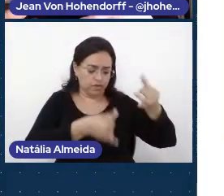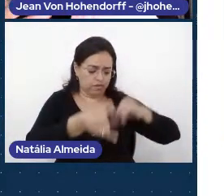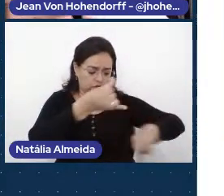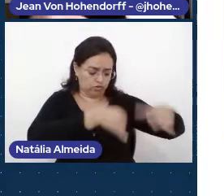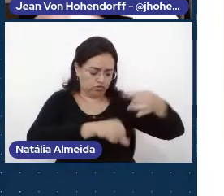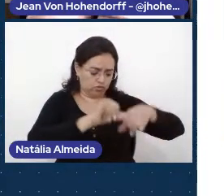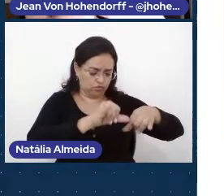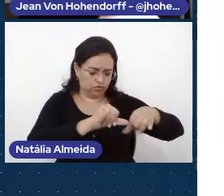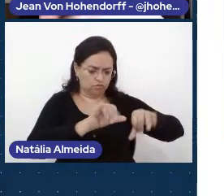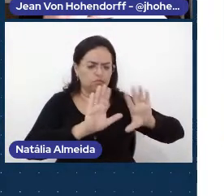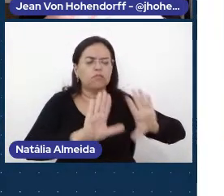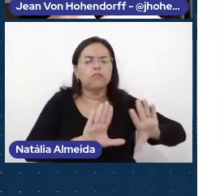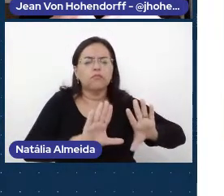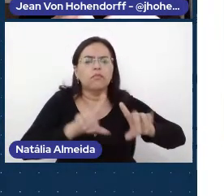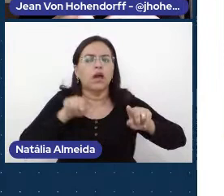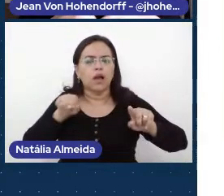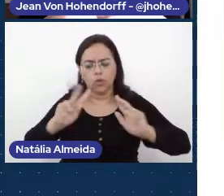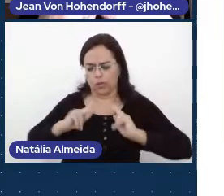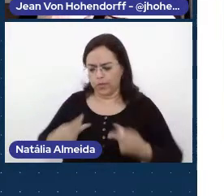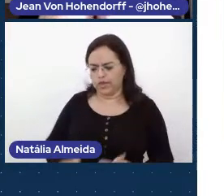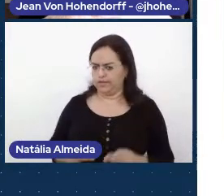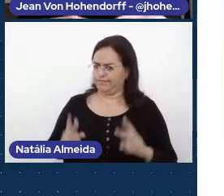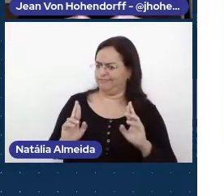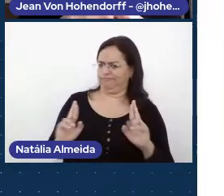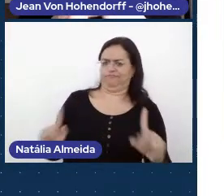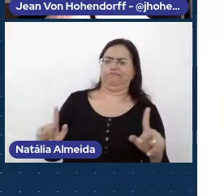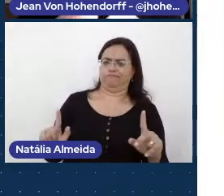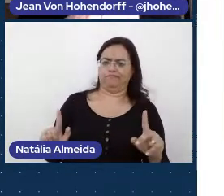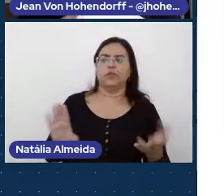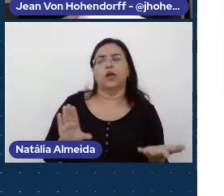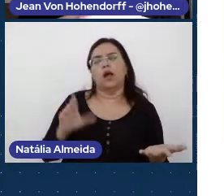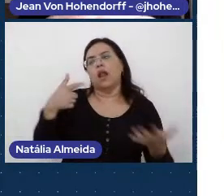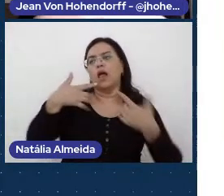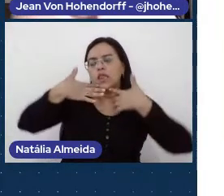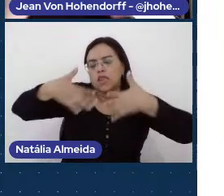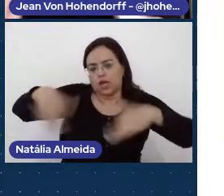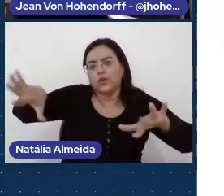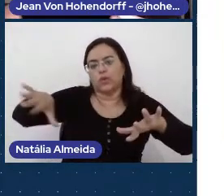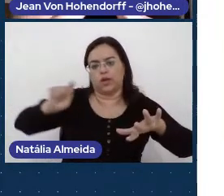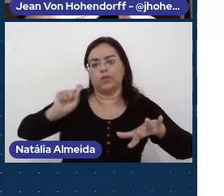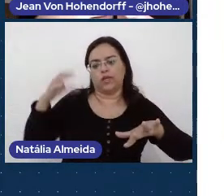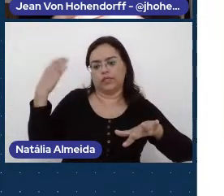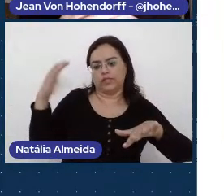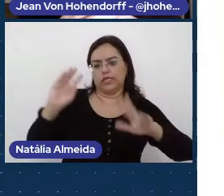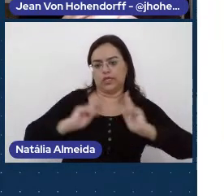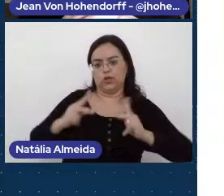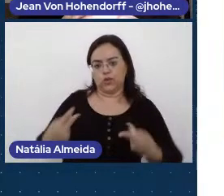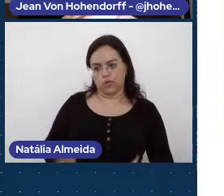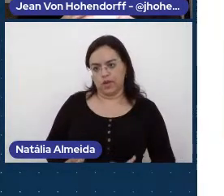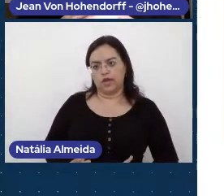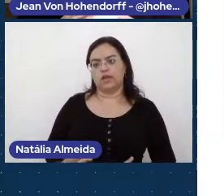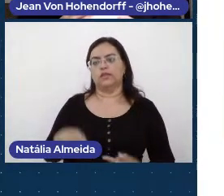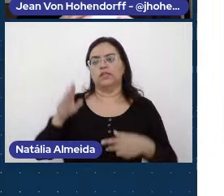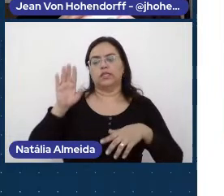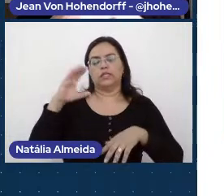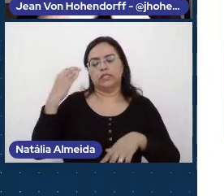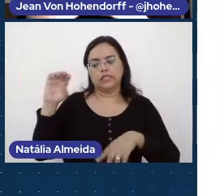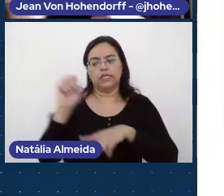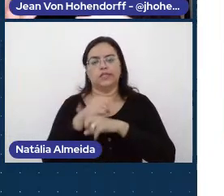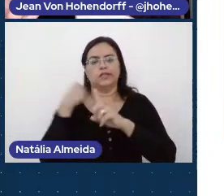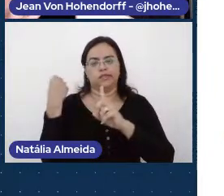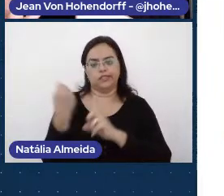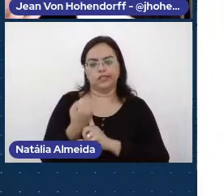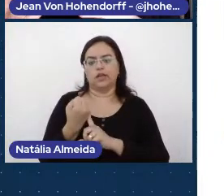ele é mutável. Então, é natural que as pesquisas em ciências humanas, ciências sociais também, elas não